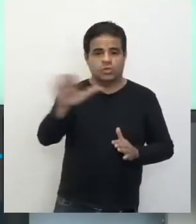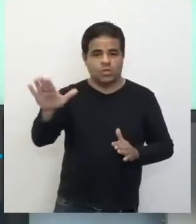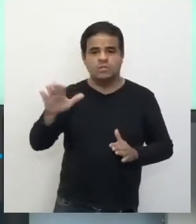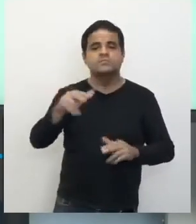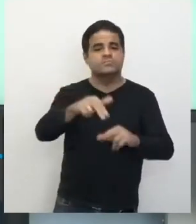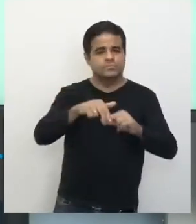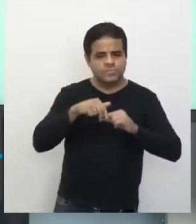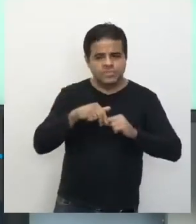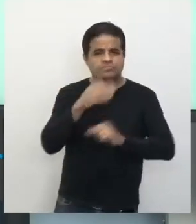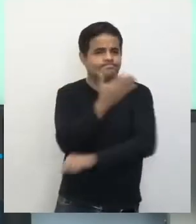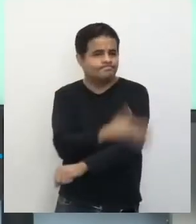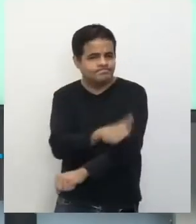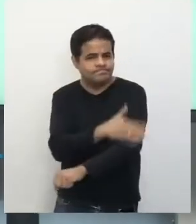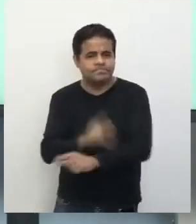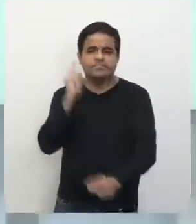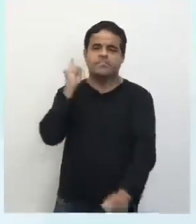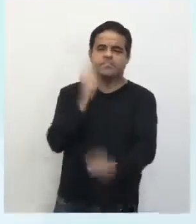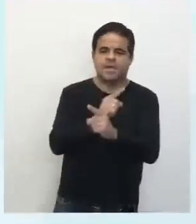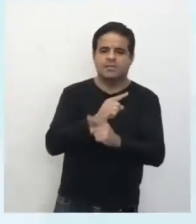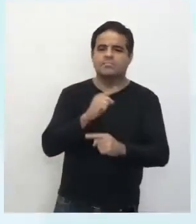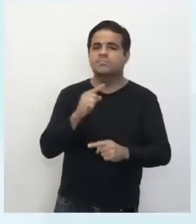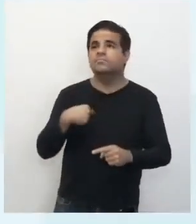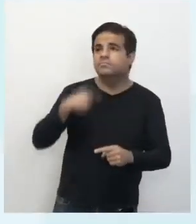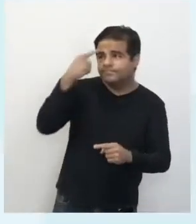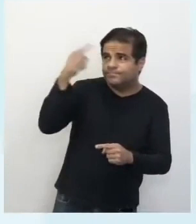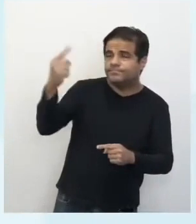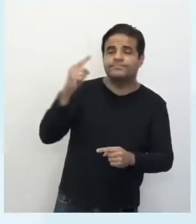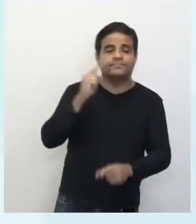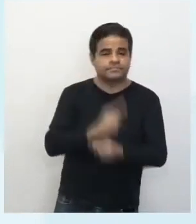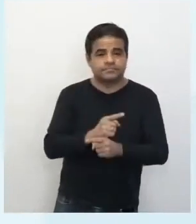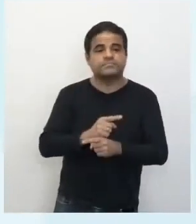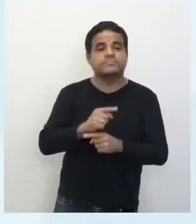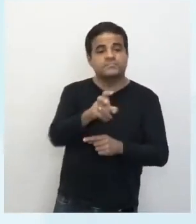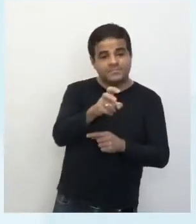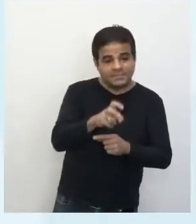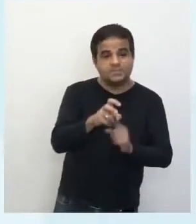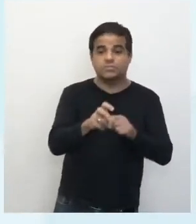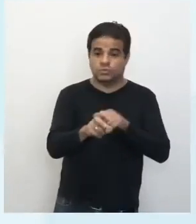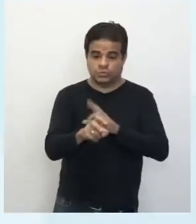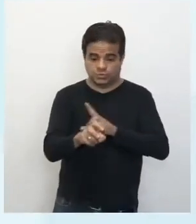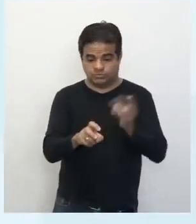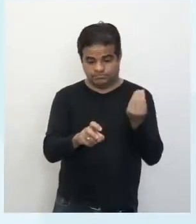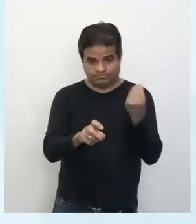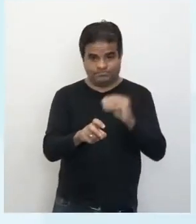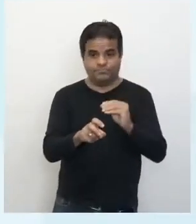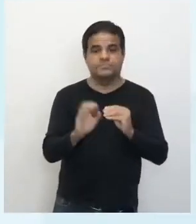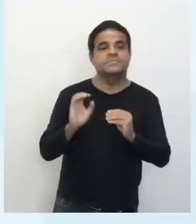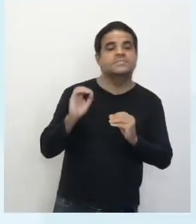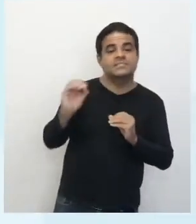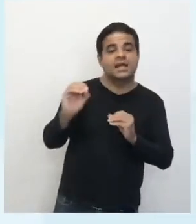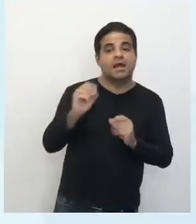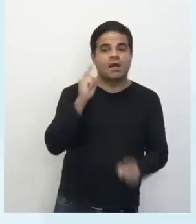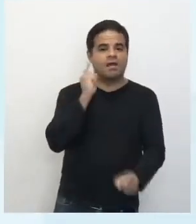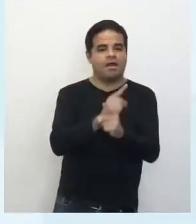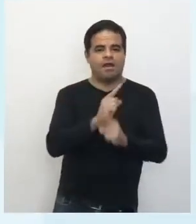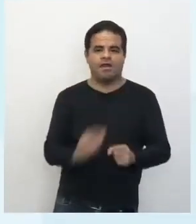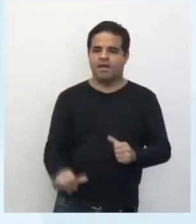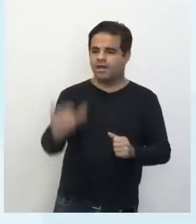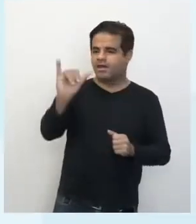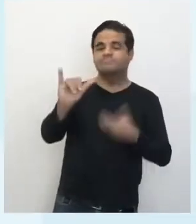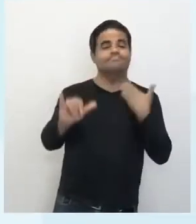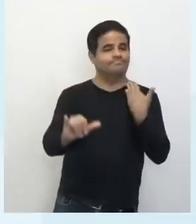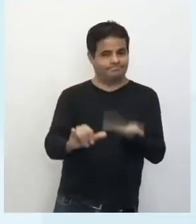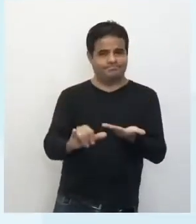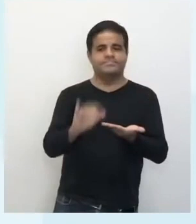isso o exercício pede para achar 2. Ó. E o que eu escolhi é, eu chamei um x de 0, olha lá, escolhi o x de 0 e achei o y, porque,